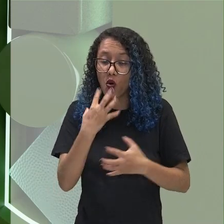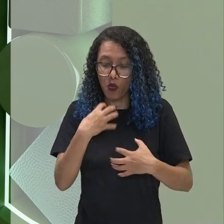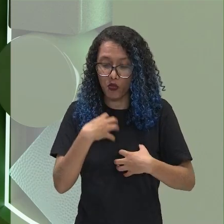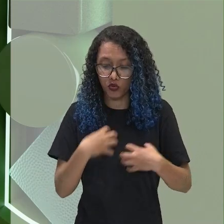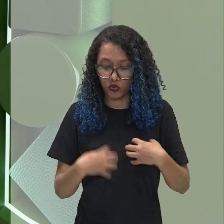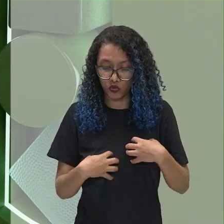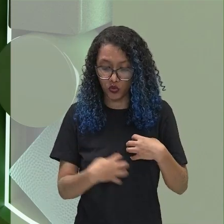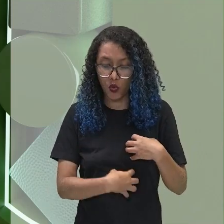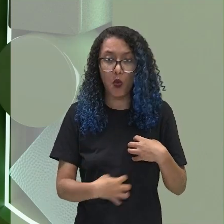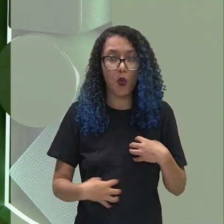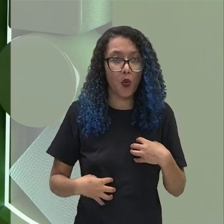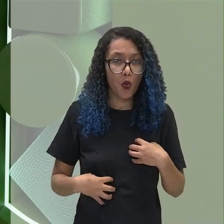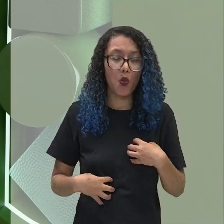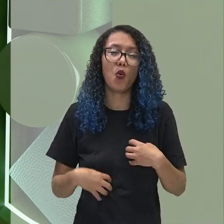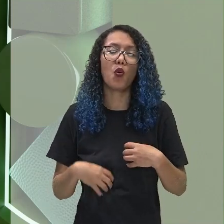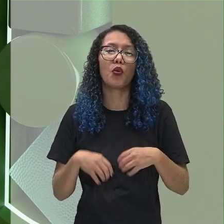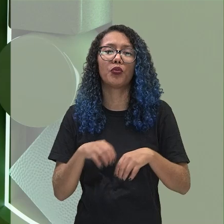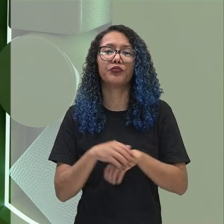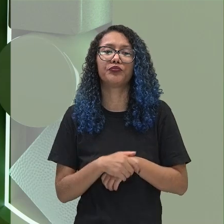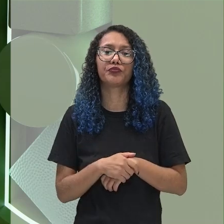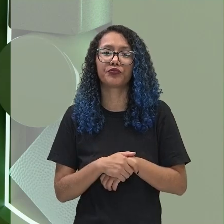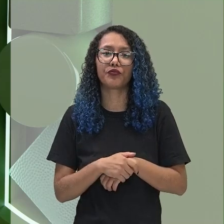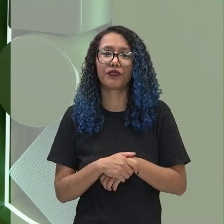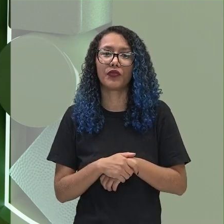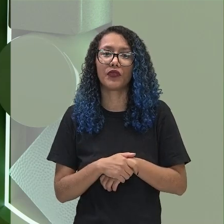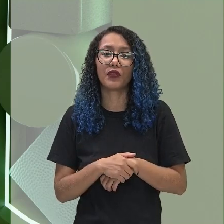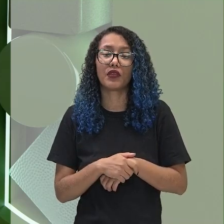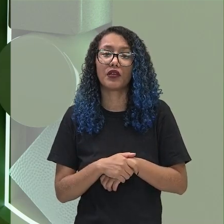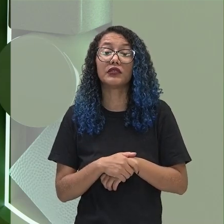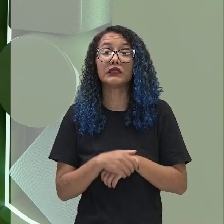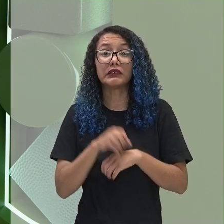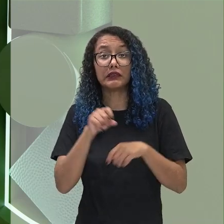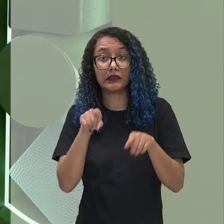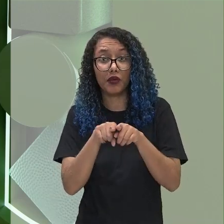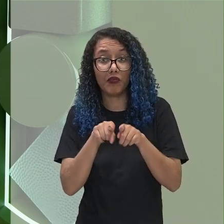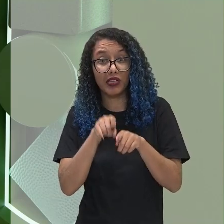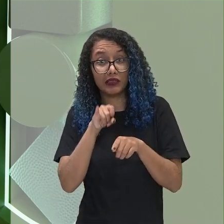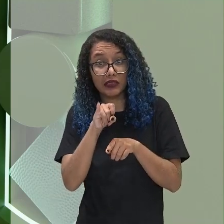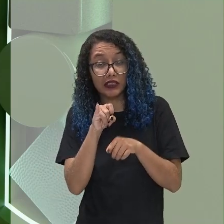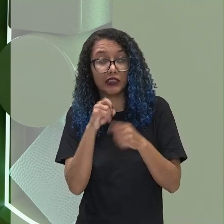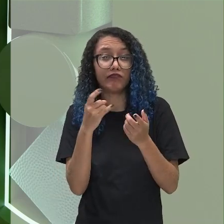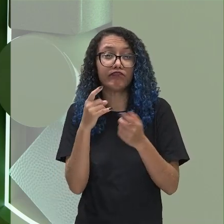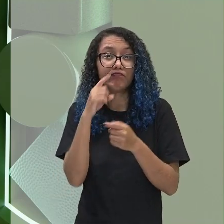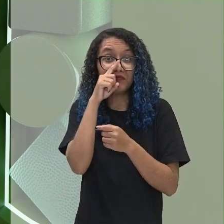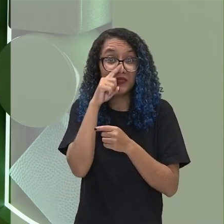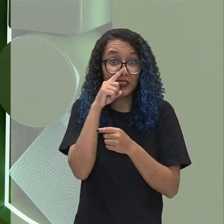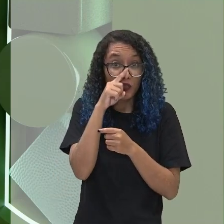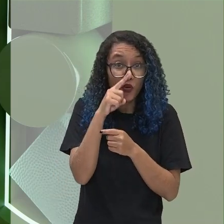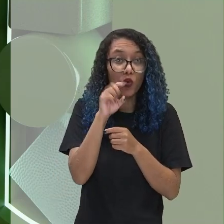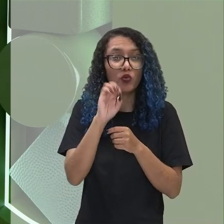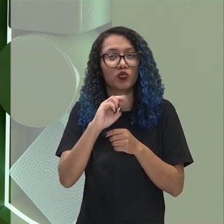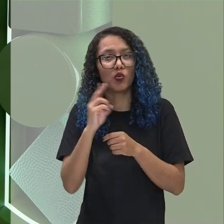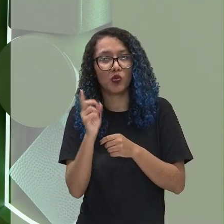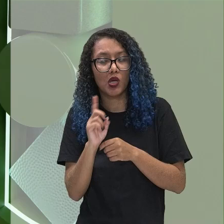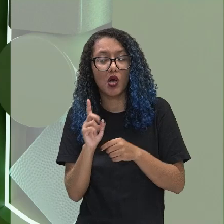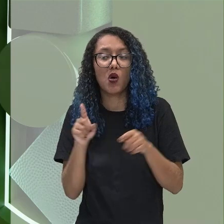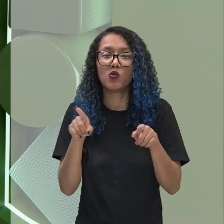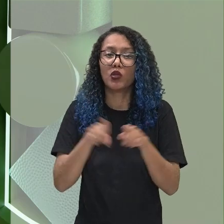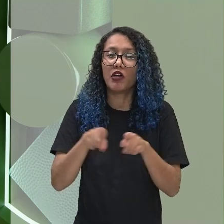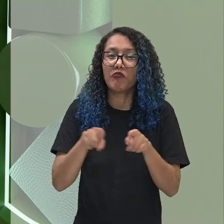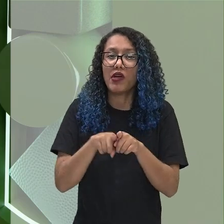a um estresse, a um perigo, certo? E também, por exemplo,